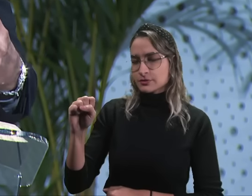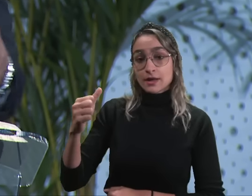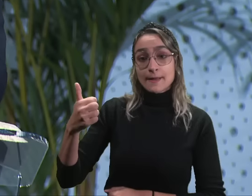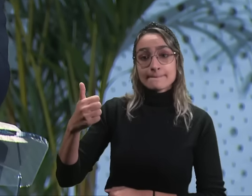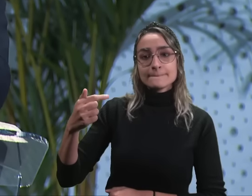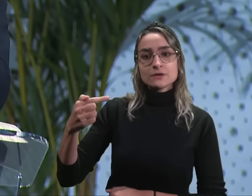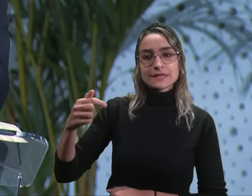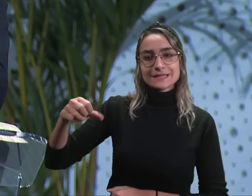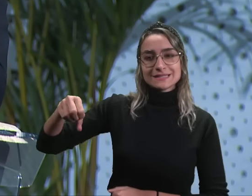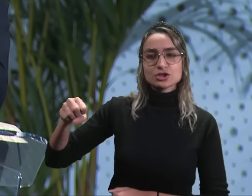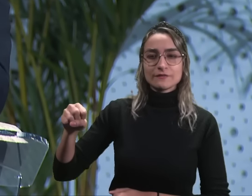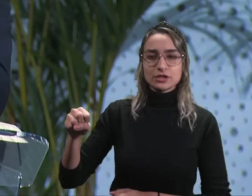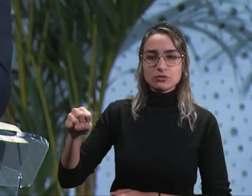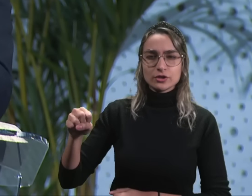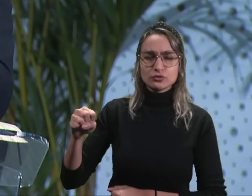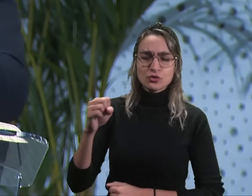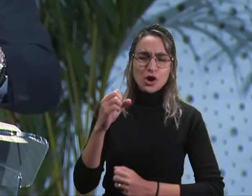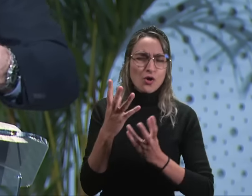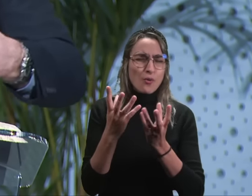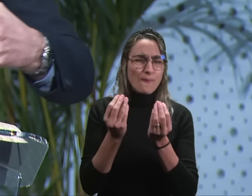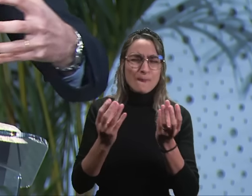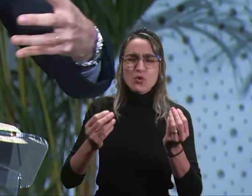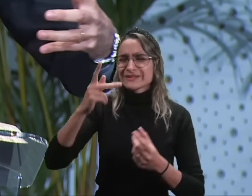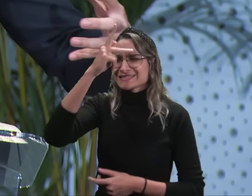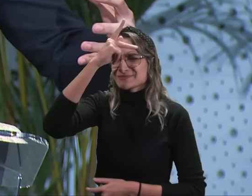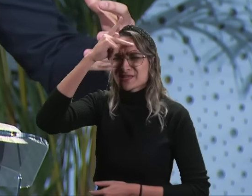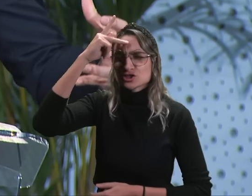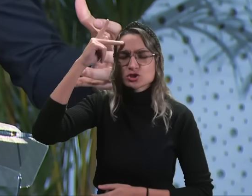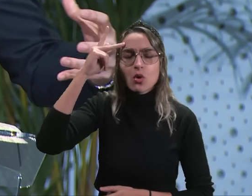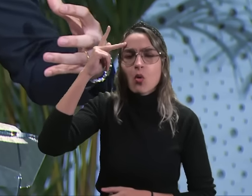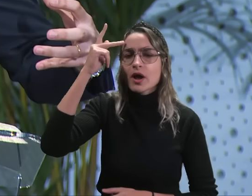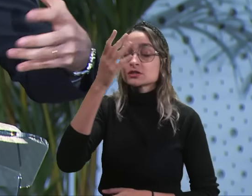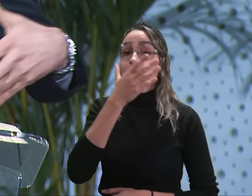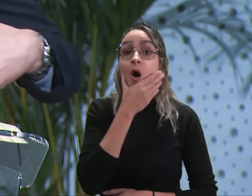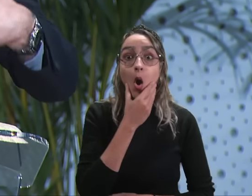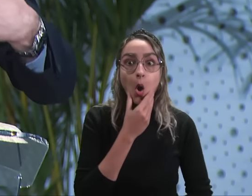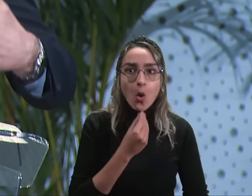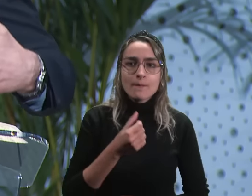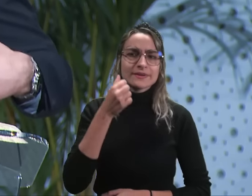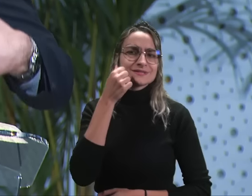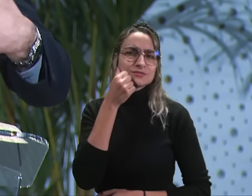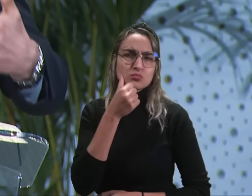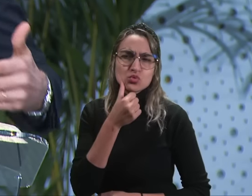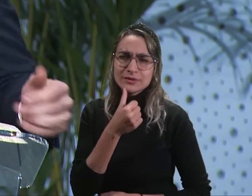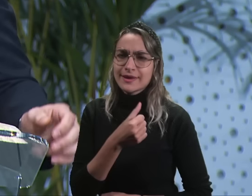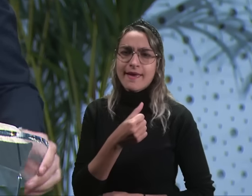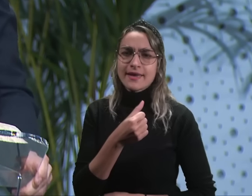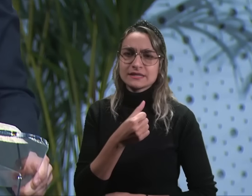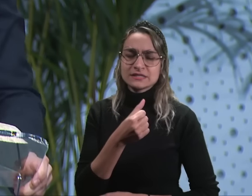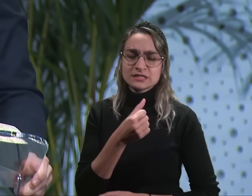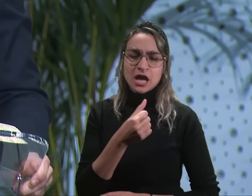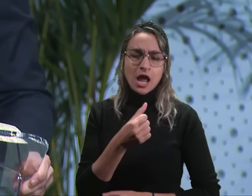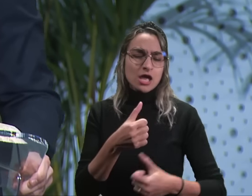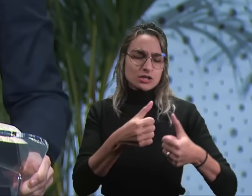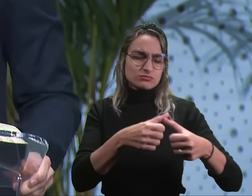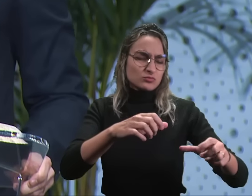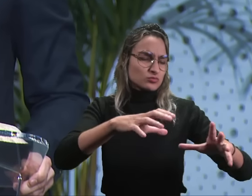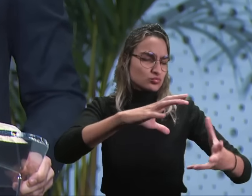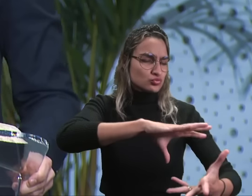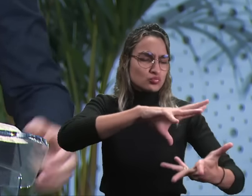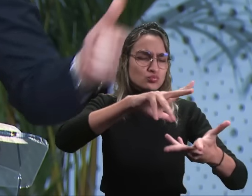de pessoas de homens e mulheres ao redor do mundo se despertaram para o estudo das